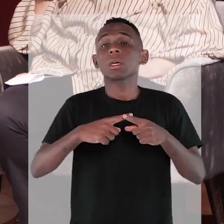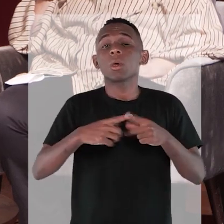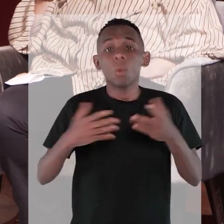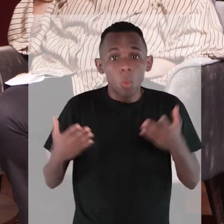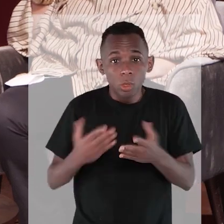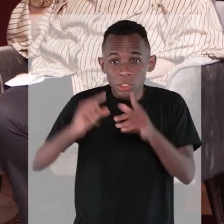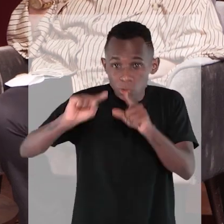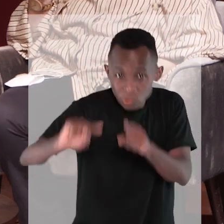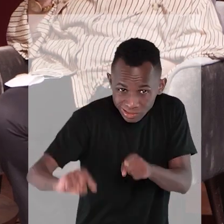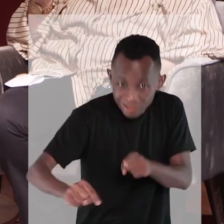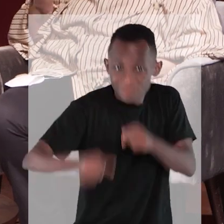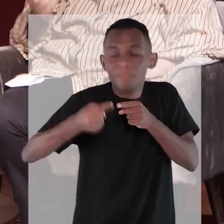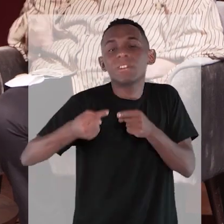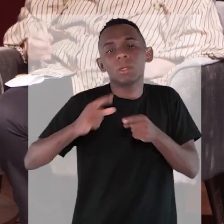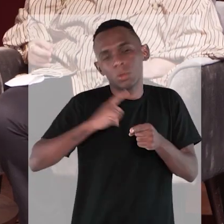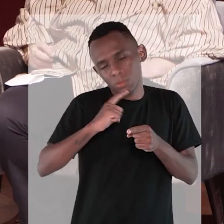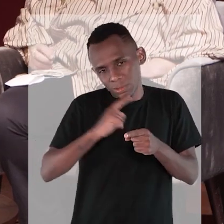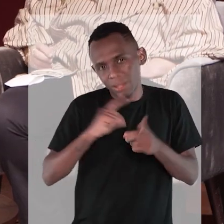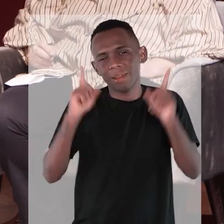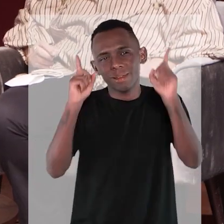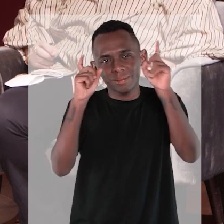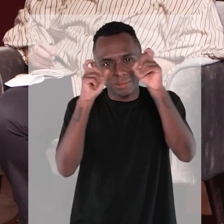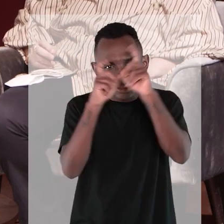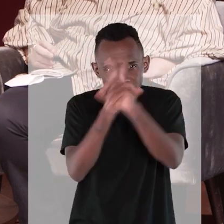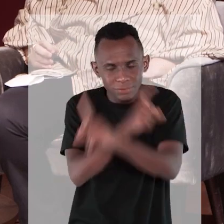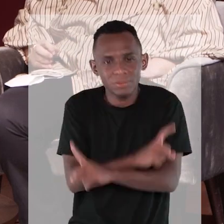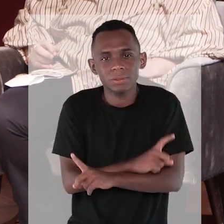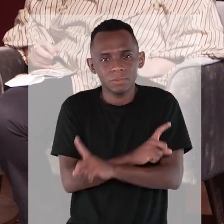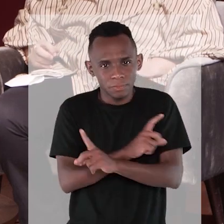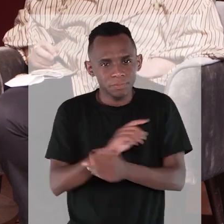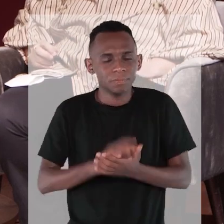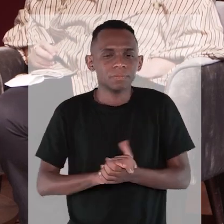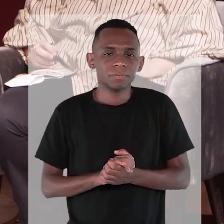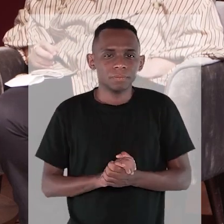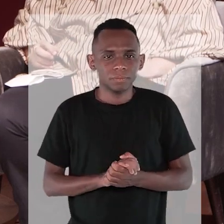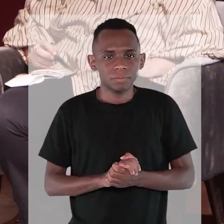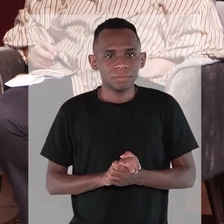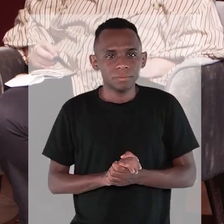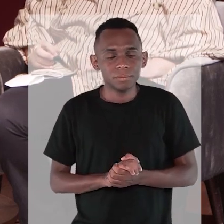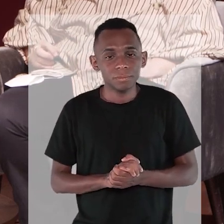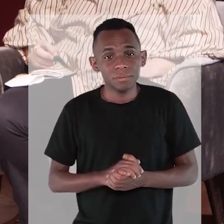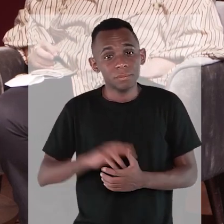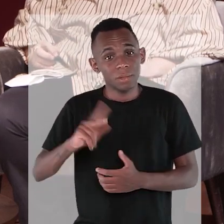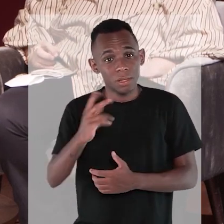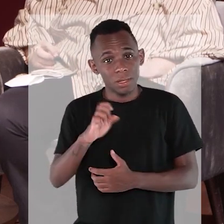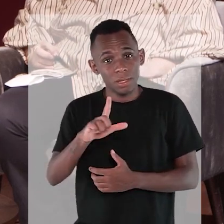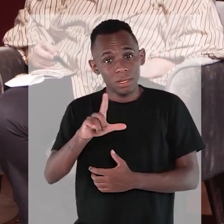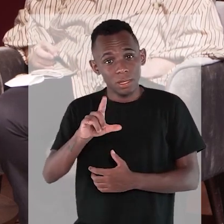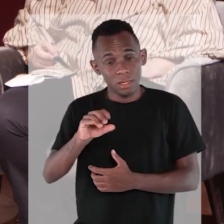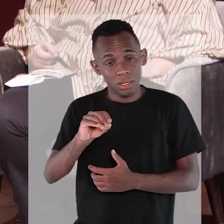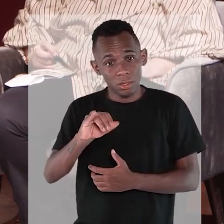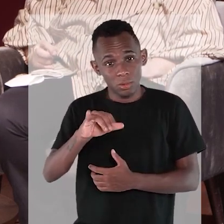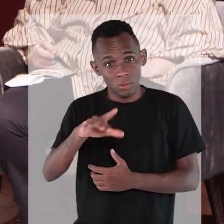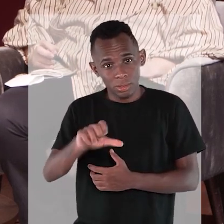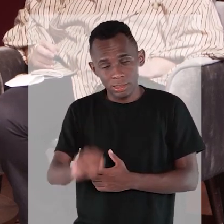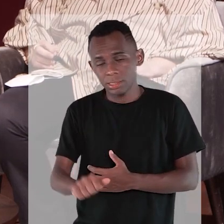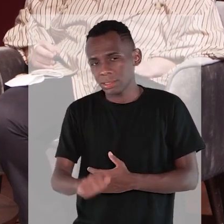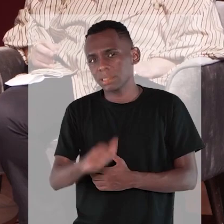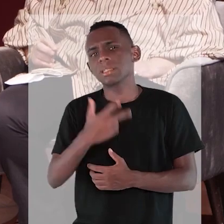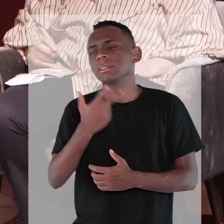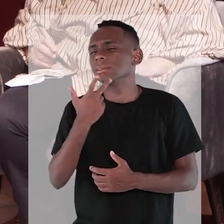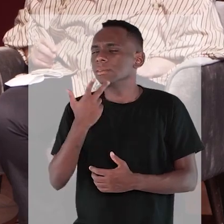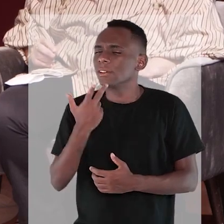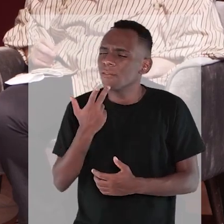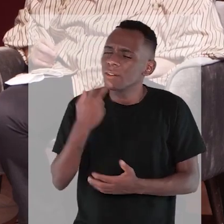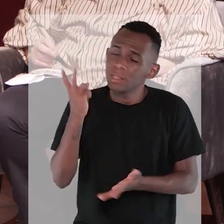É sempre muito difícil abordá-lo, né? Sempre a história, né, a Heloísa sempre brinca muito, acertar no passado é fácil.